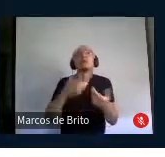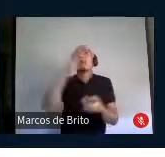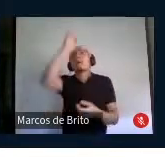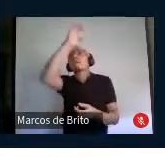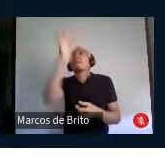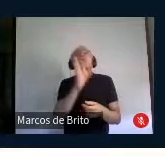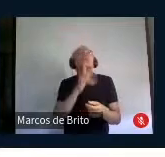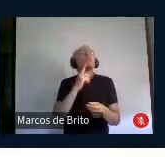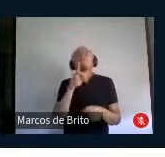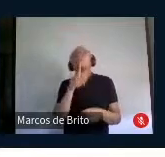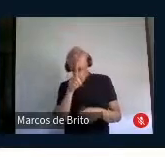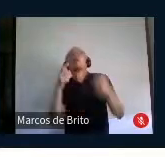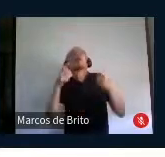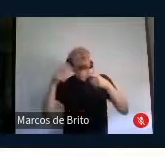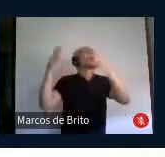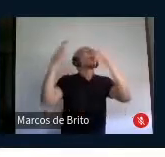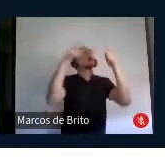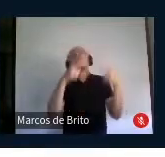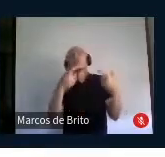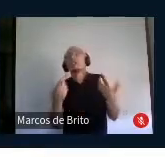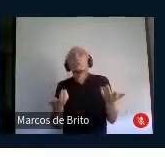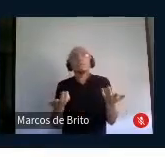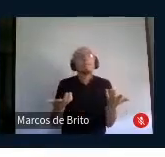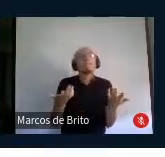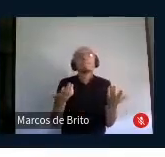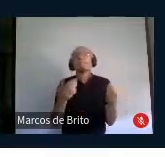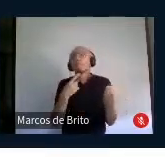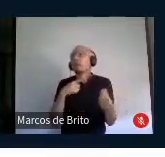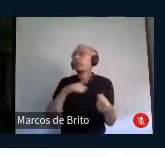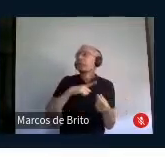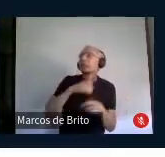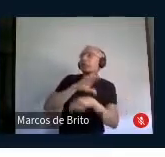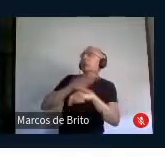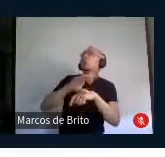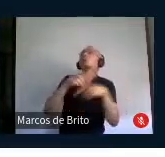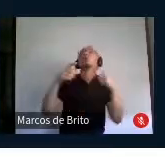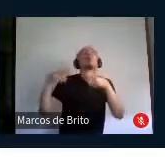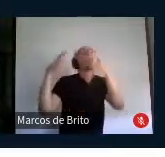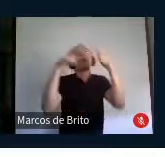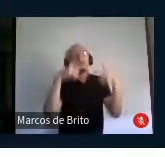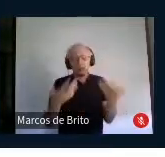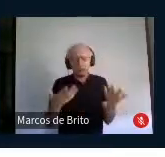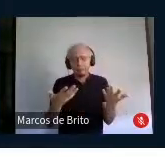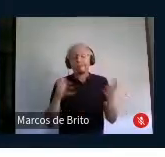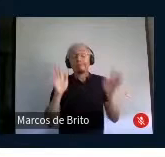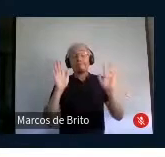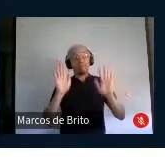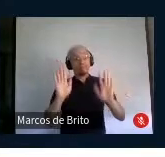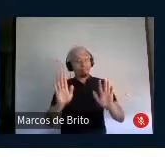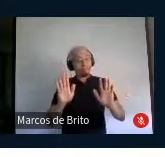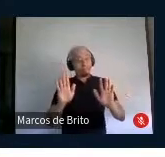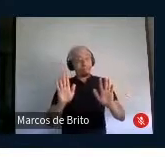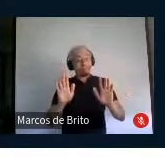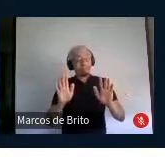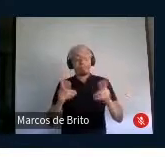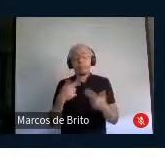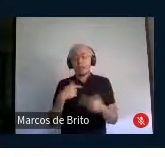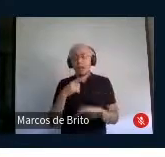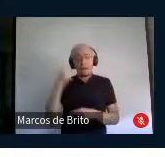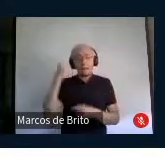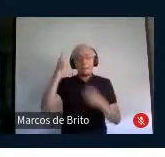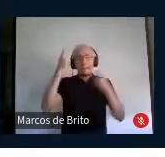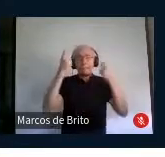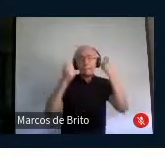e investigamos também onde essa oferta existe. Como a nossa preocupação é sobre